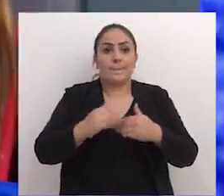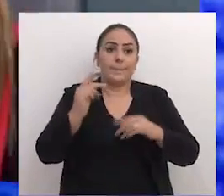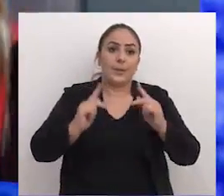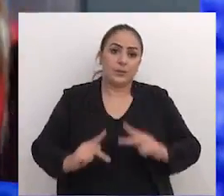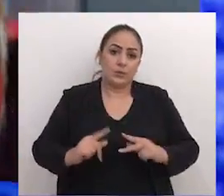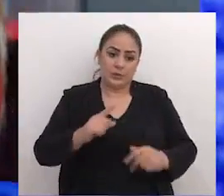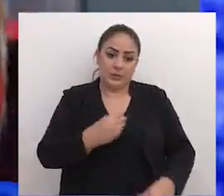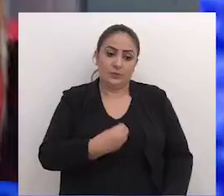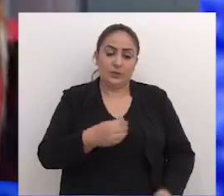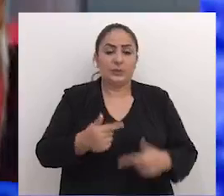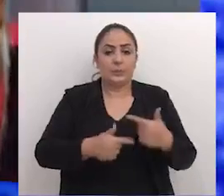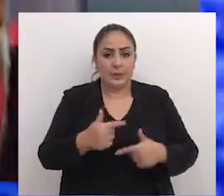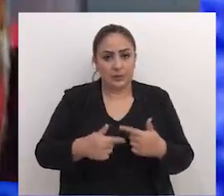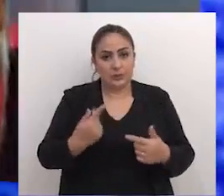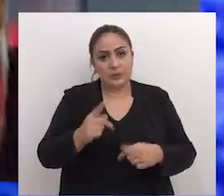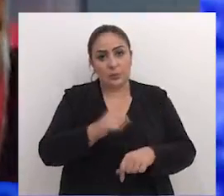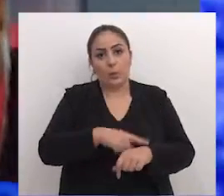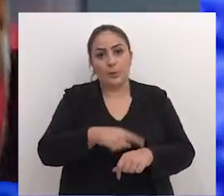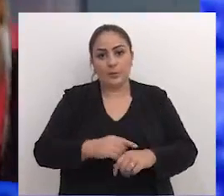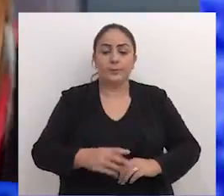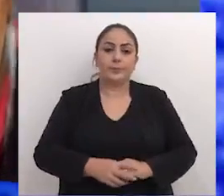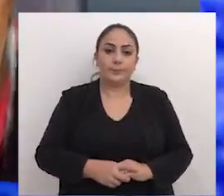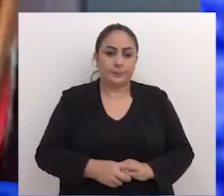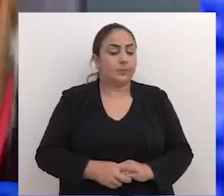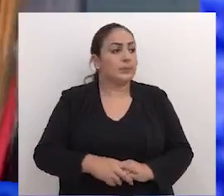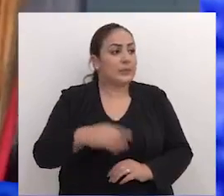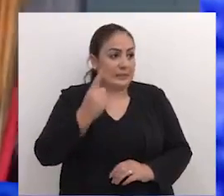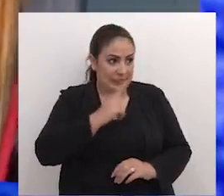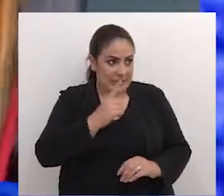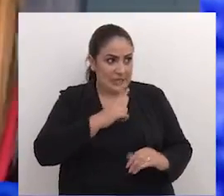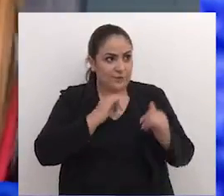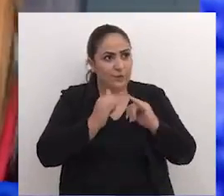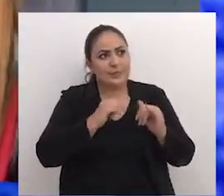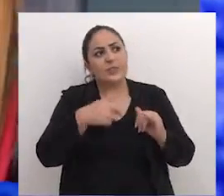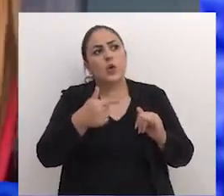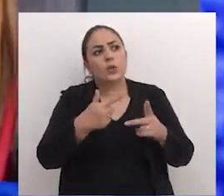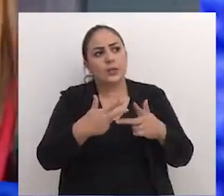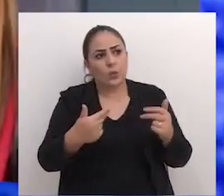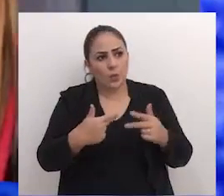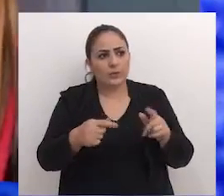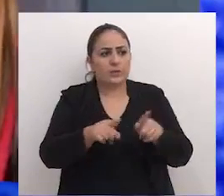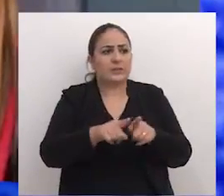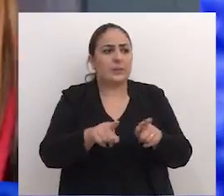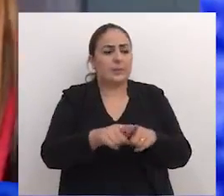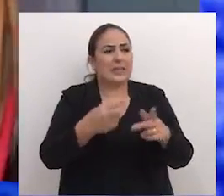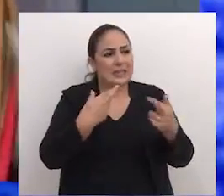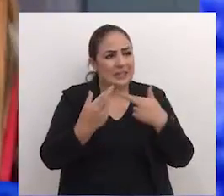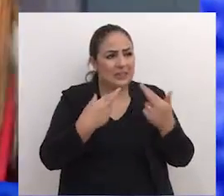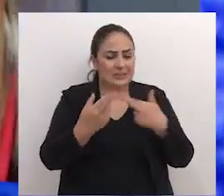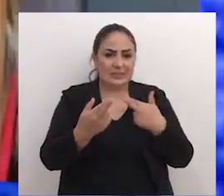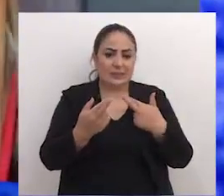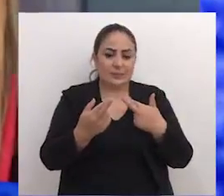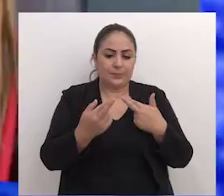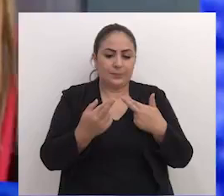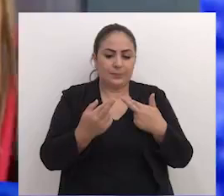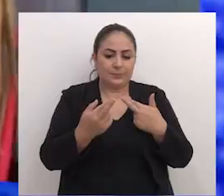demais pessoas que estão trabalhando nesse momento. Você tem informação de outras medidas também, a questão